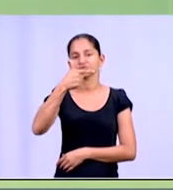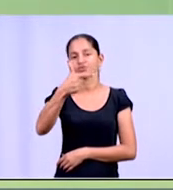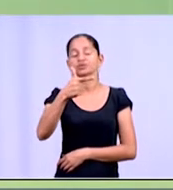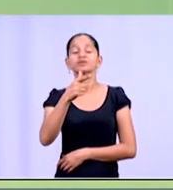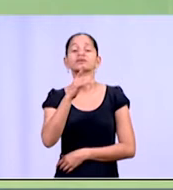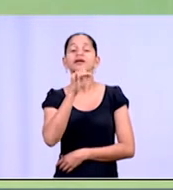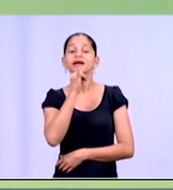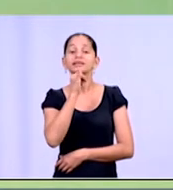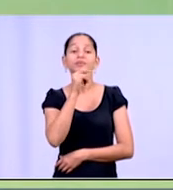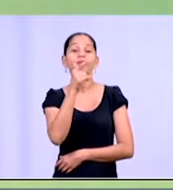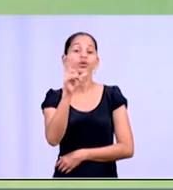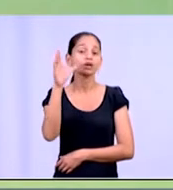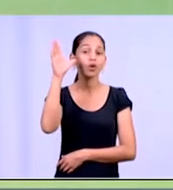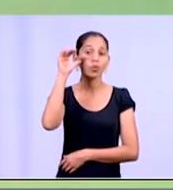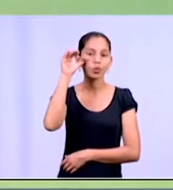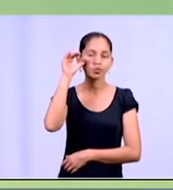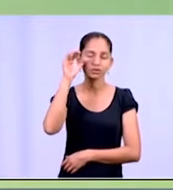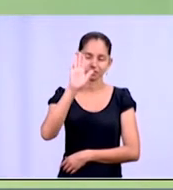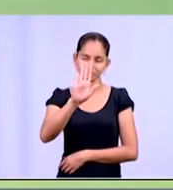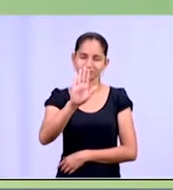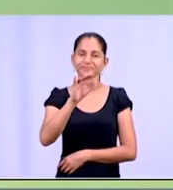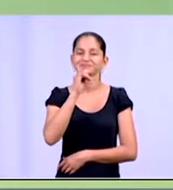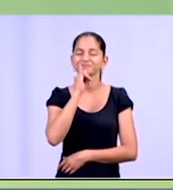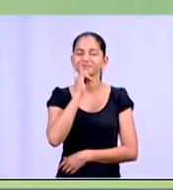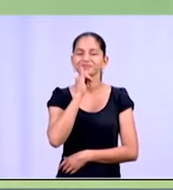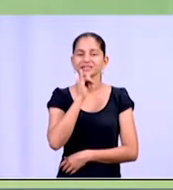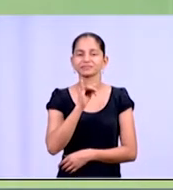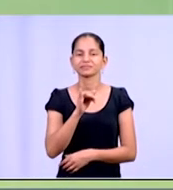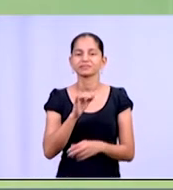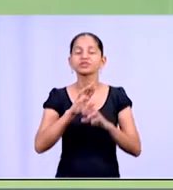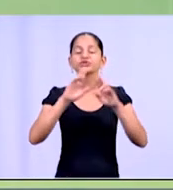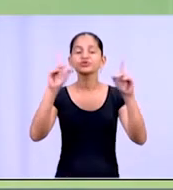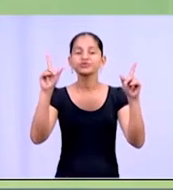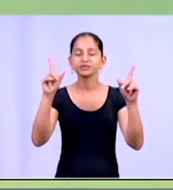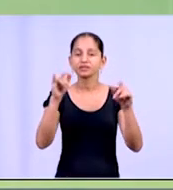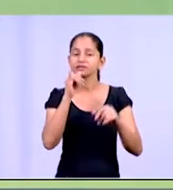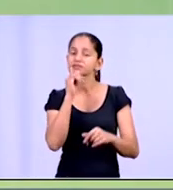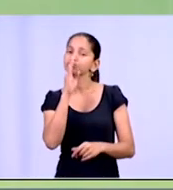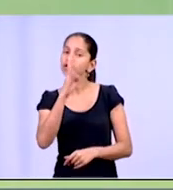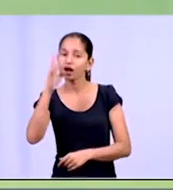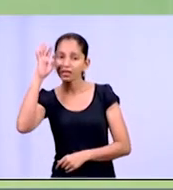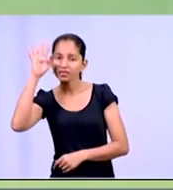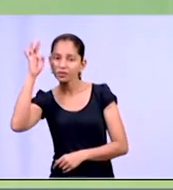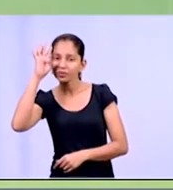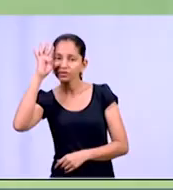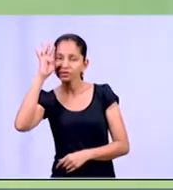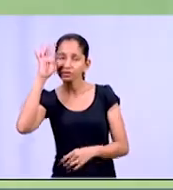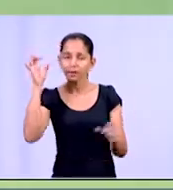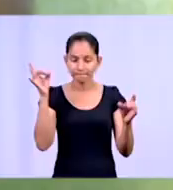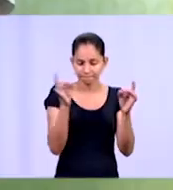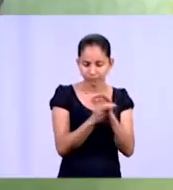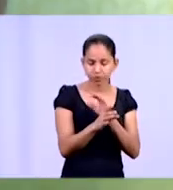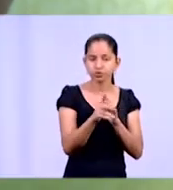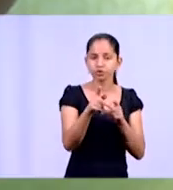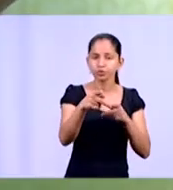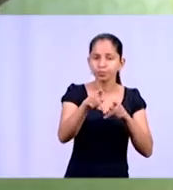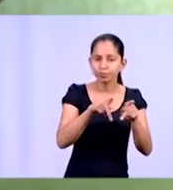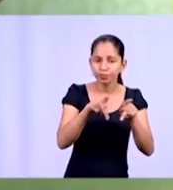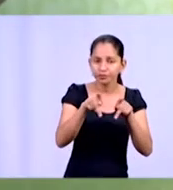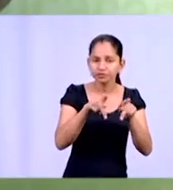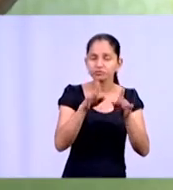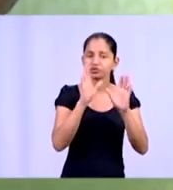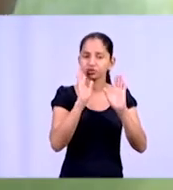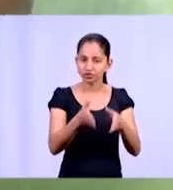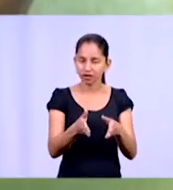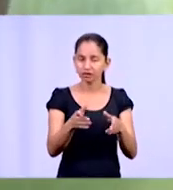Outro detalhe dessa máquina diferencial. Tava a teoria, tava o projeto tudo pronto, mas os recursos tecnológicos